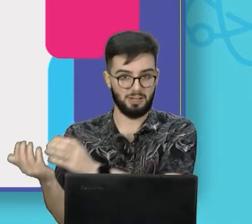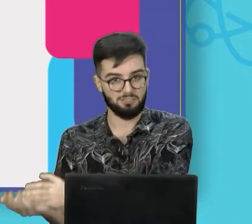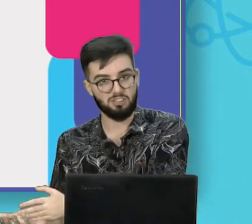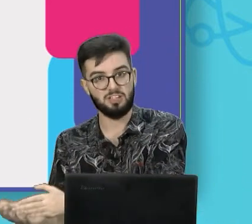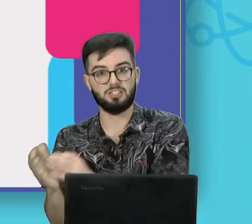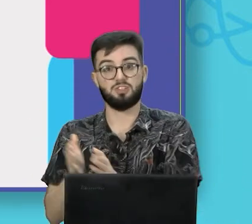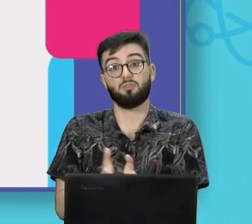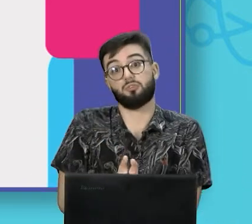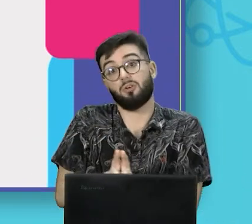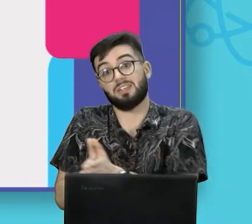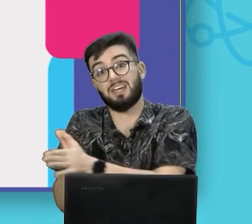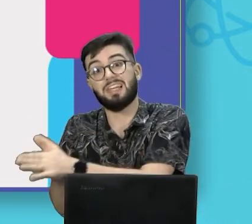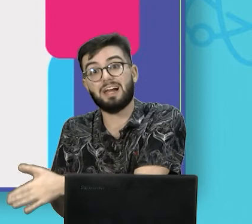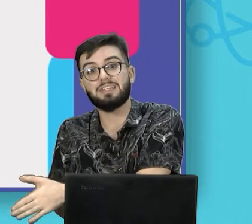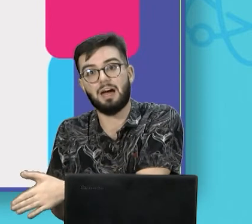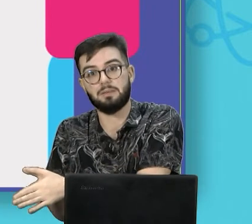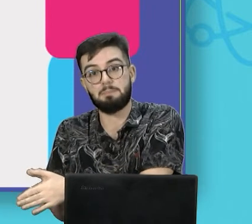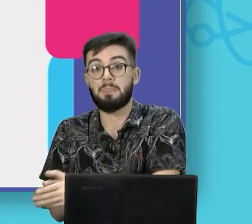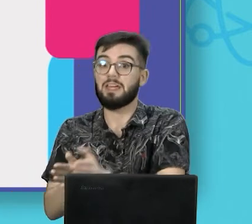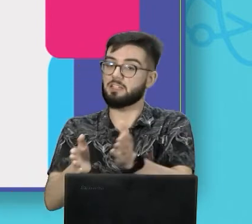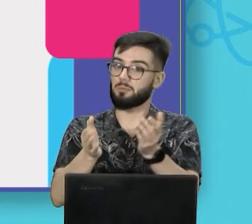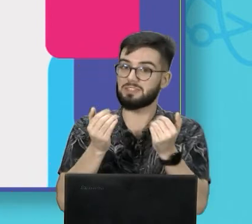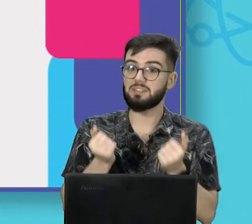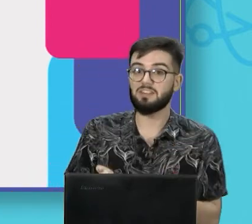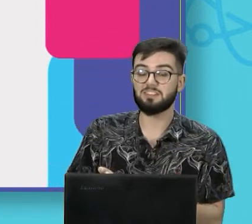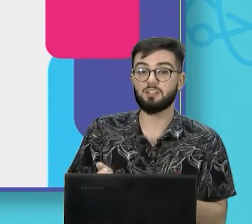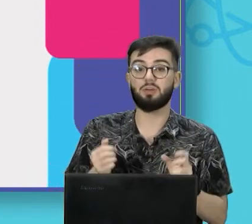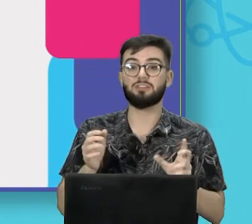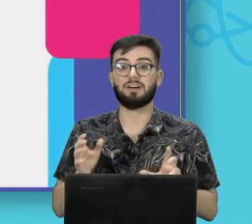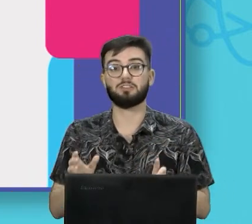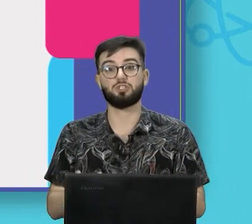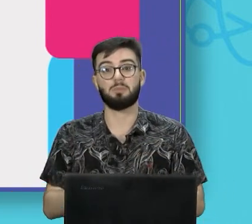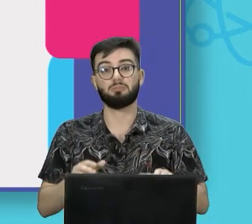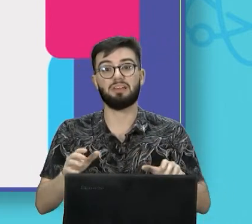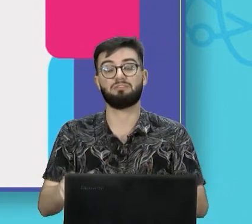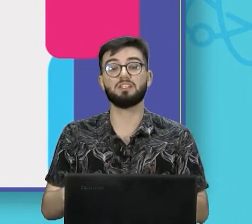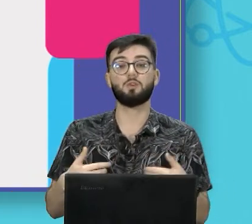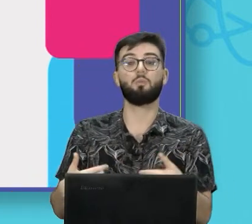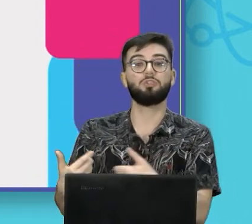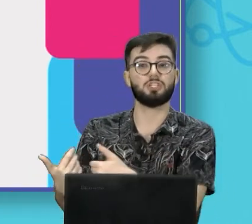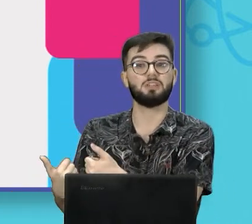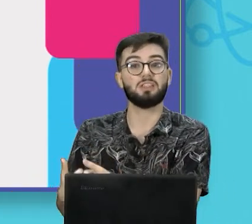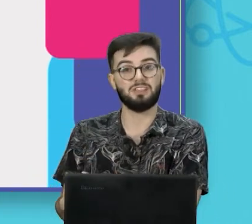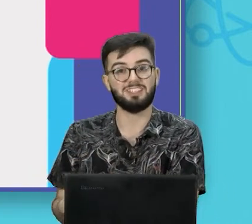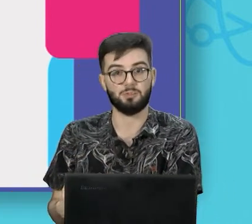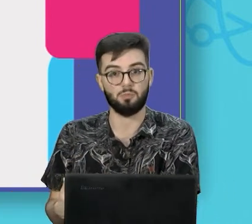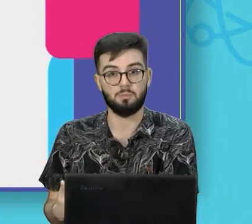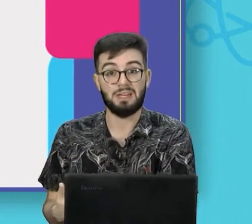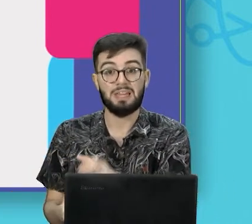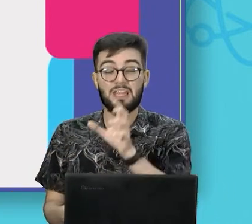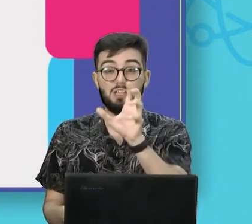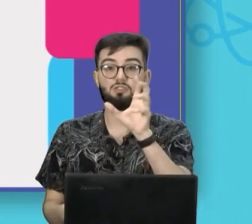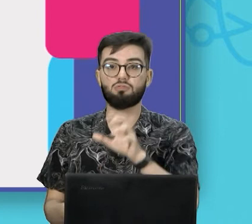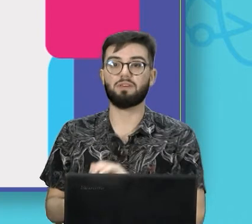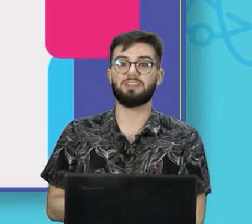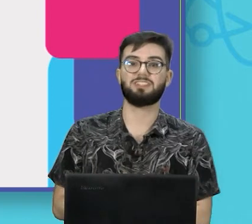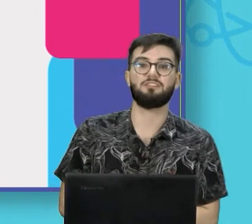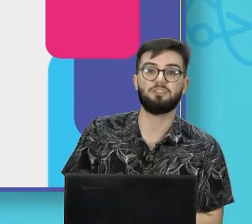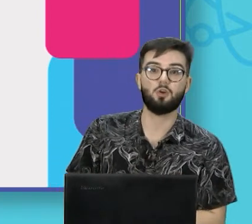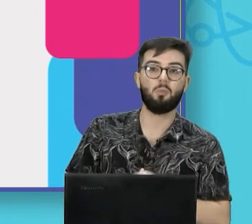de inspiração socialista fosse colocado na ilegalidade então 35 eles fazem um chamado levante Comunista de 35